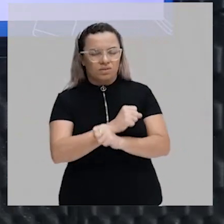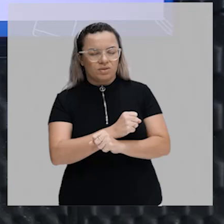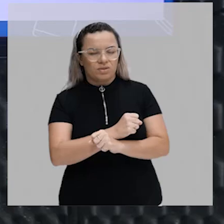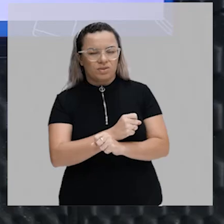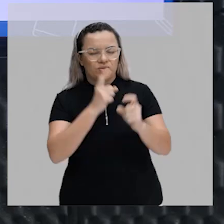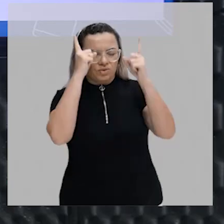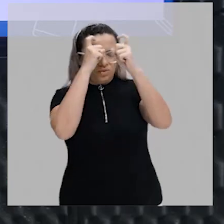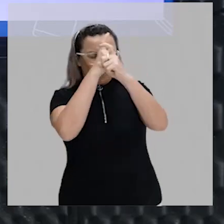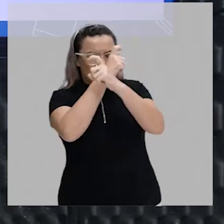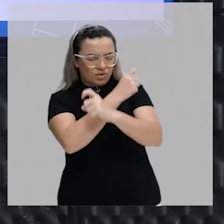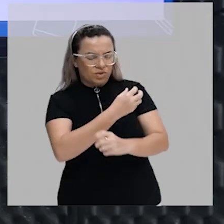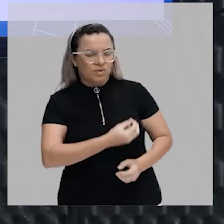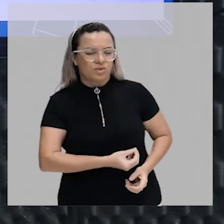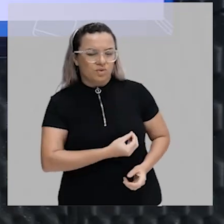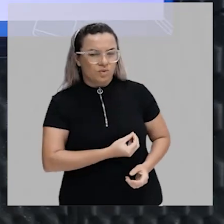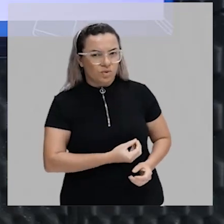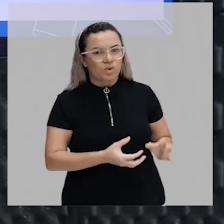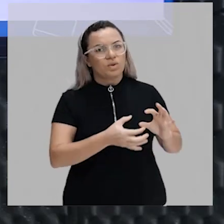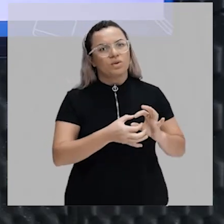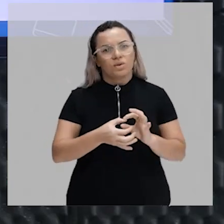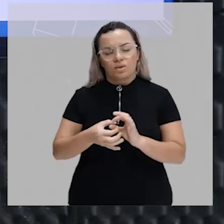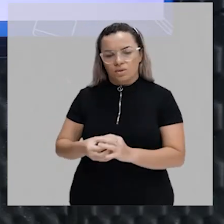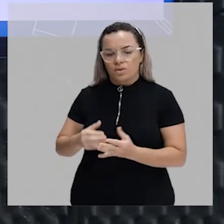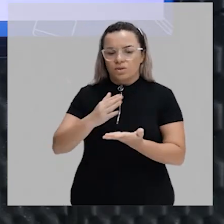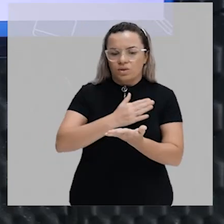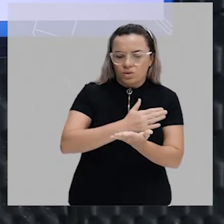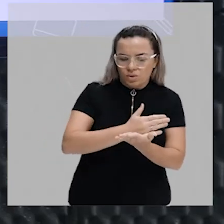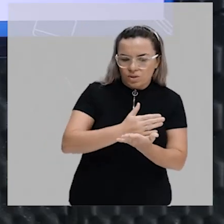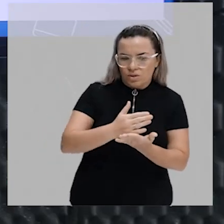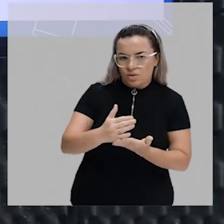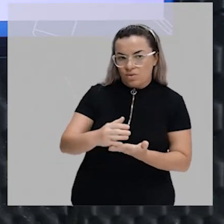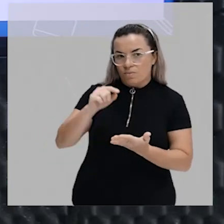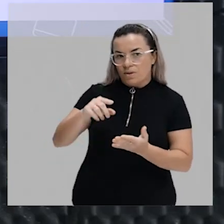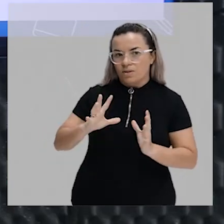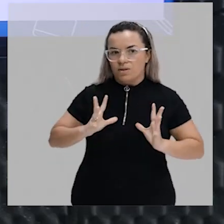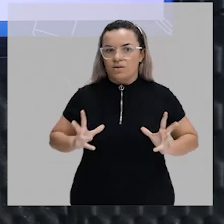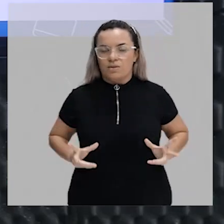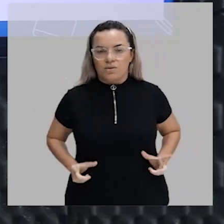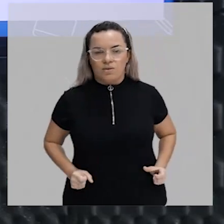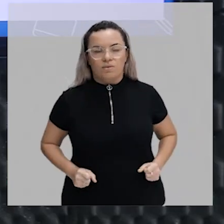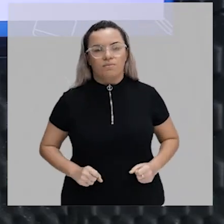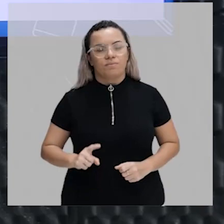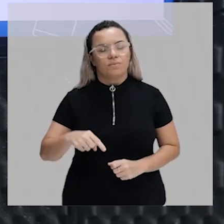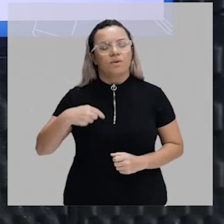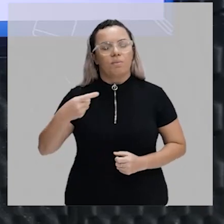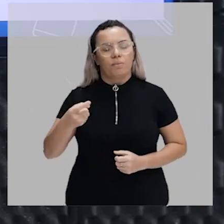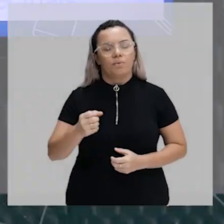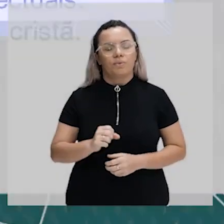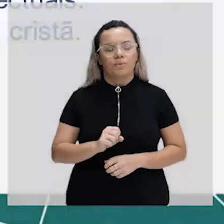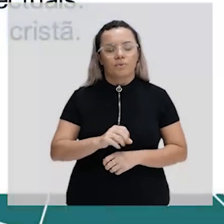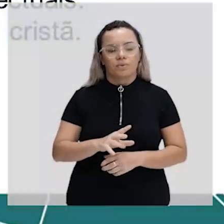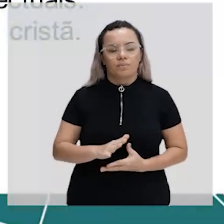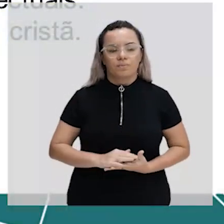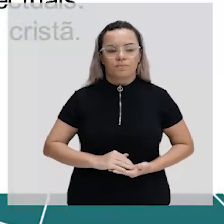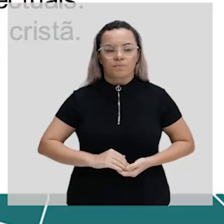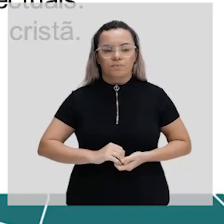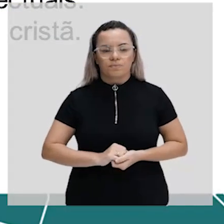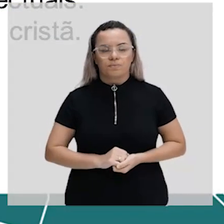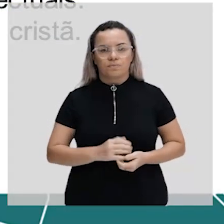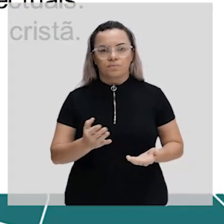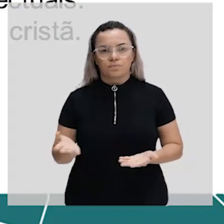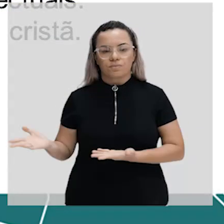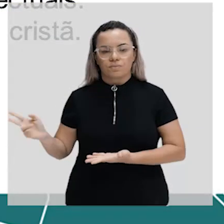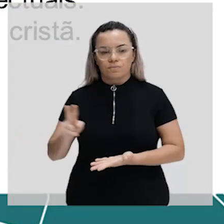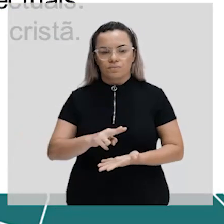vida, né? A gente começa aqui, ele traz aqui a pureza. Vou passar o slide. Com uma